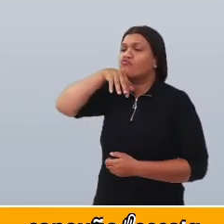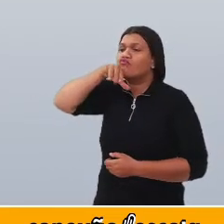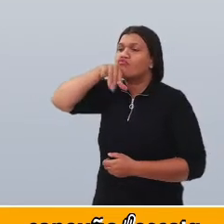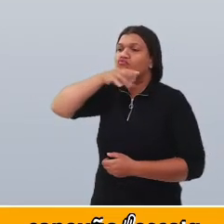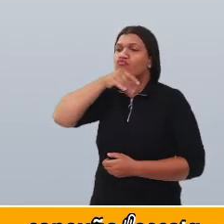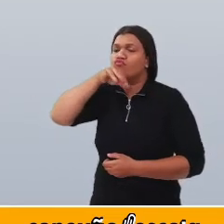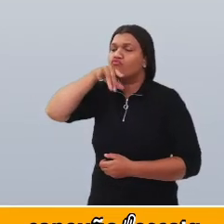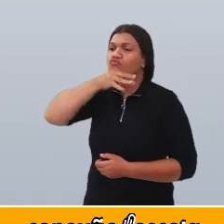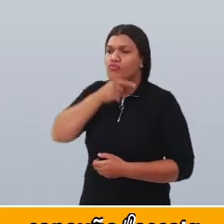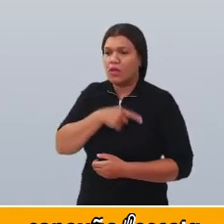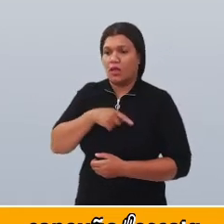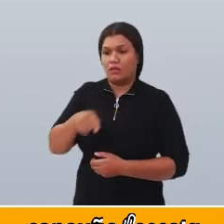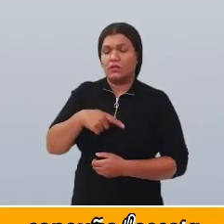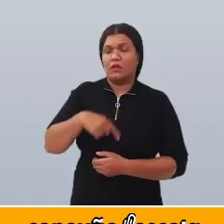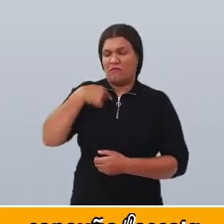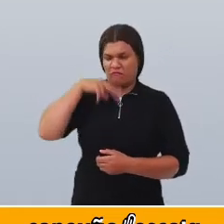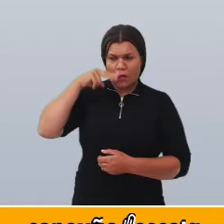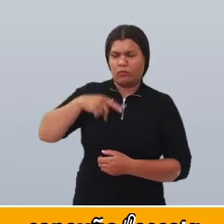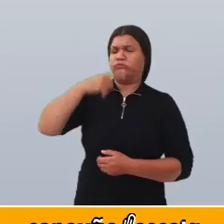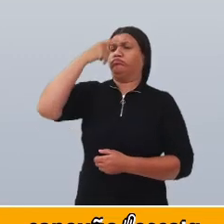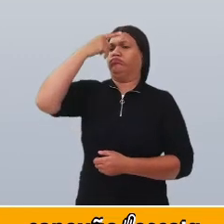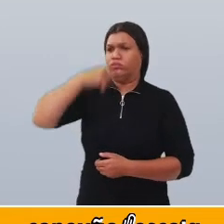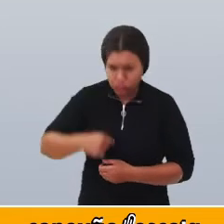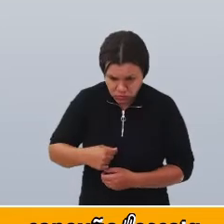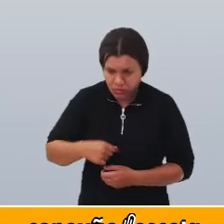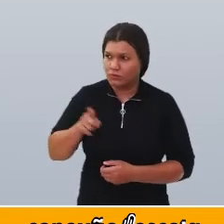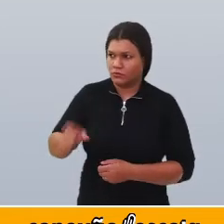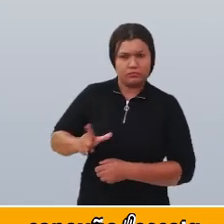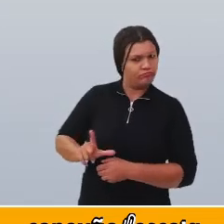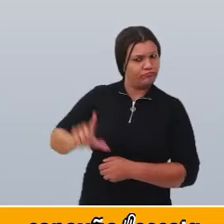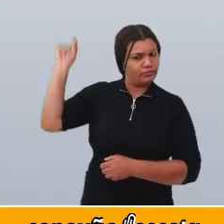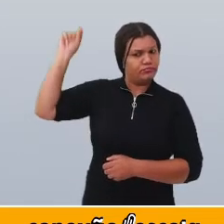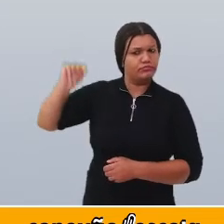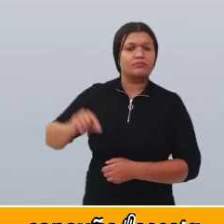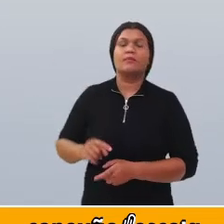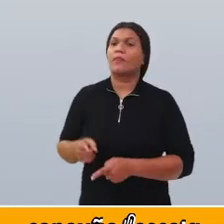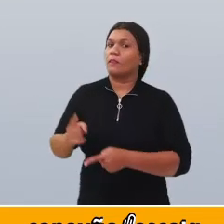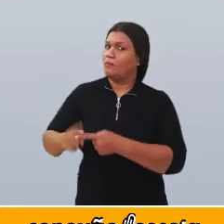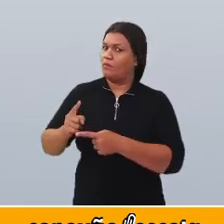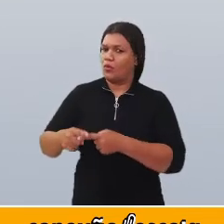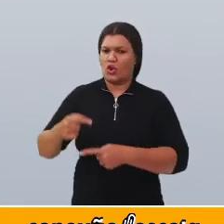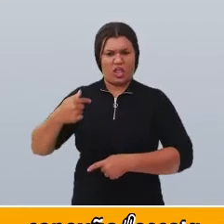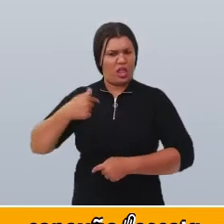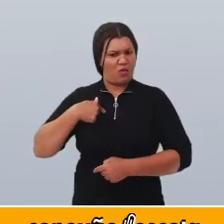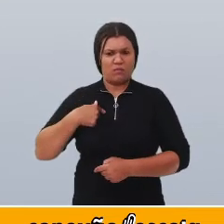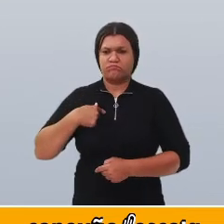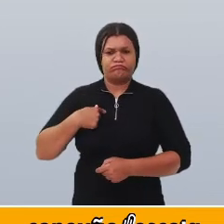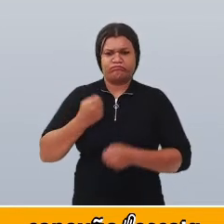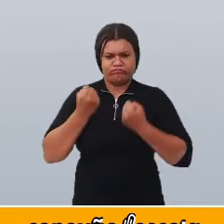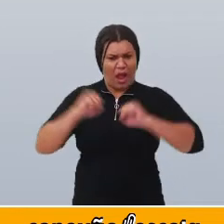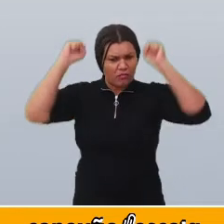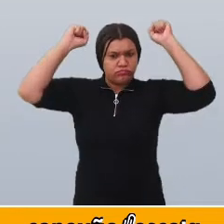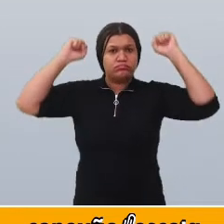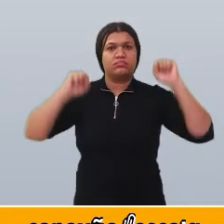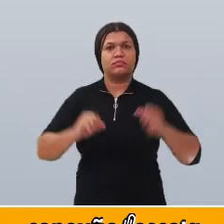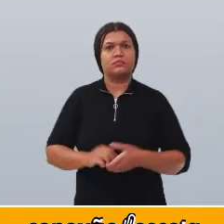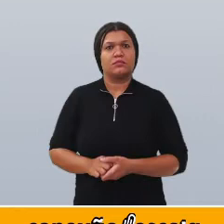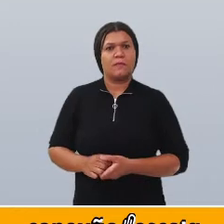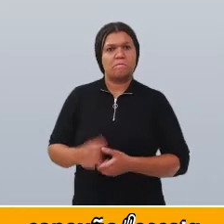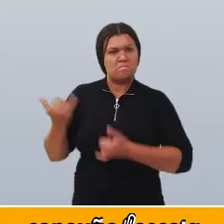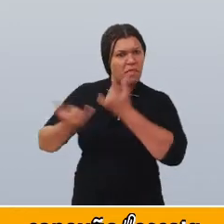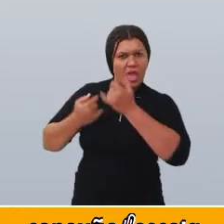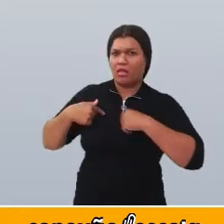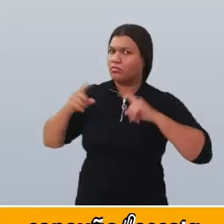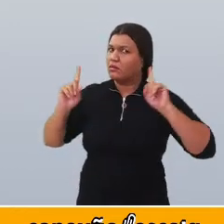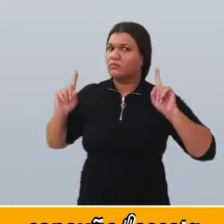nas goteiras e dar um espirro, você fuja, que eu não estou de caçoada. Depois a